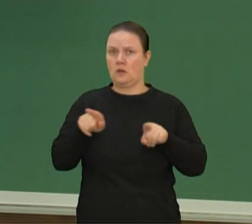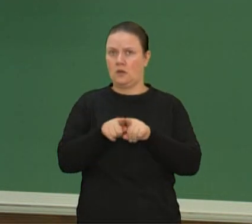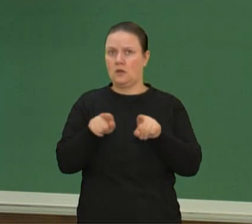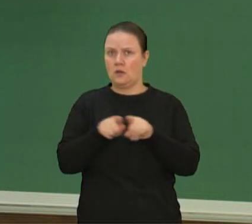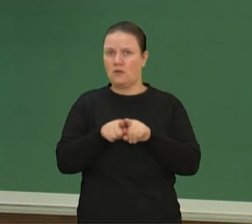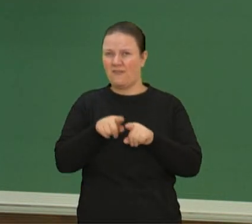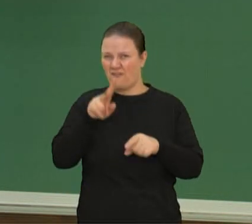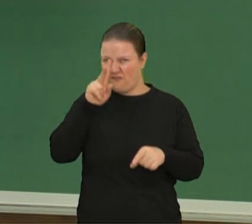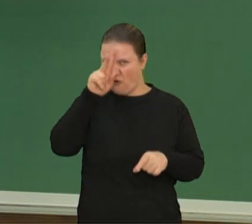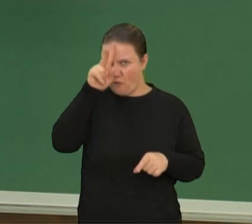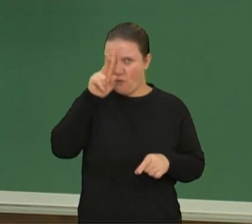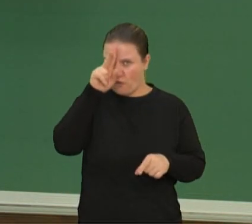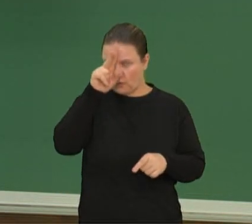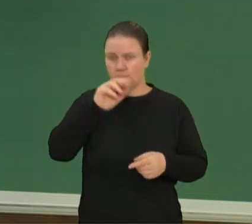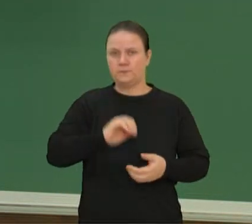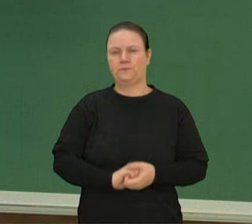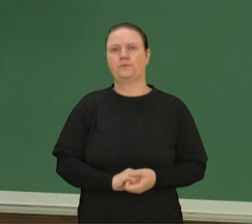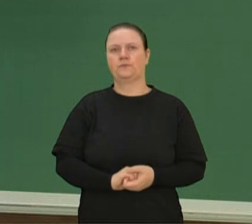mais vigorosa.